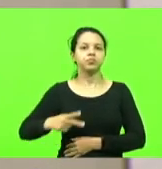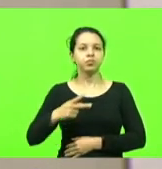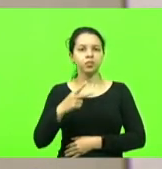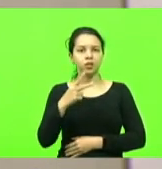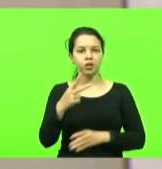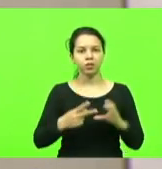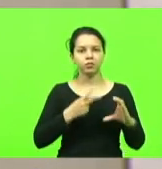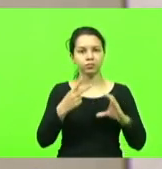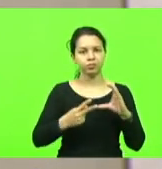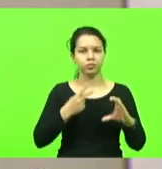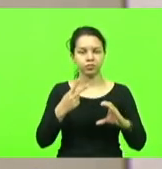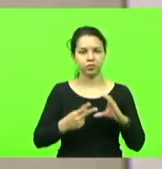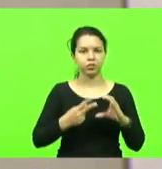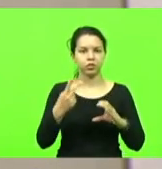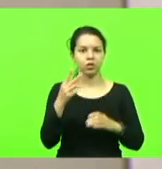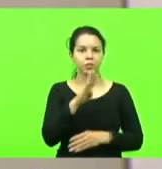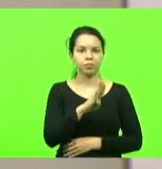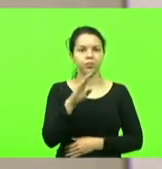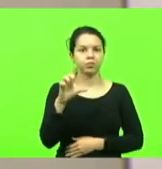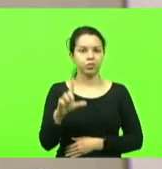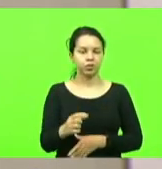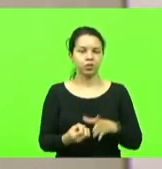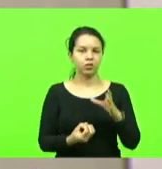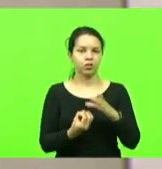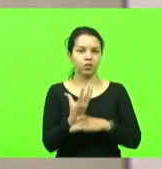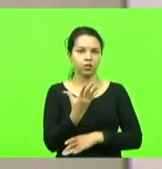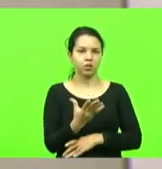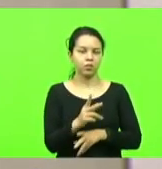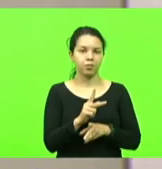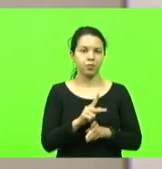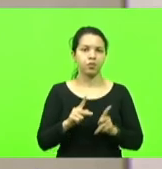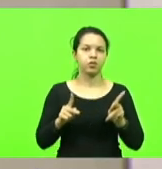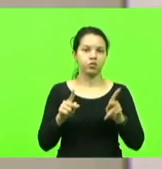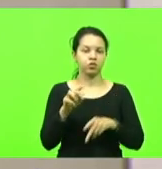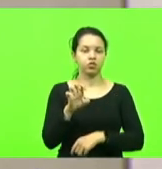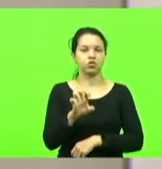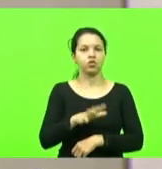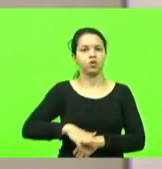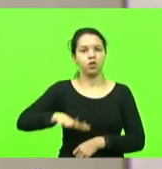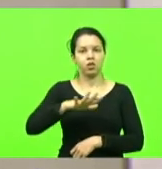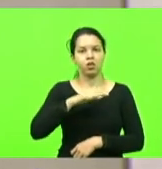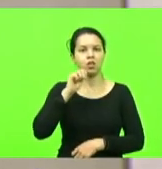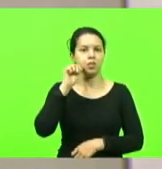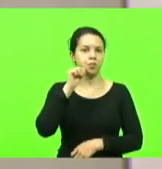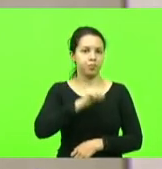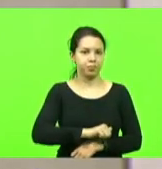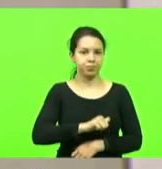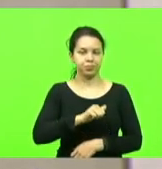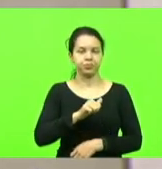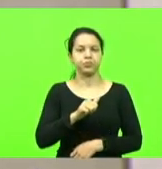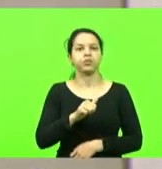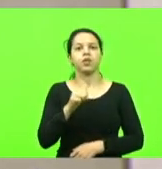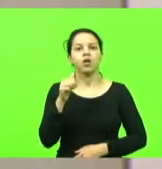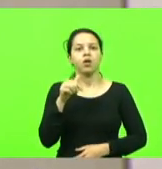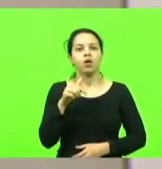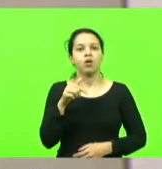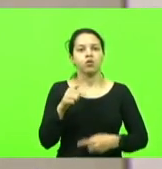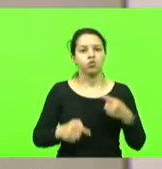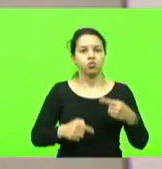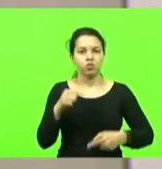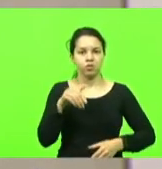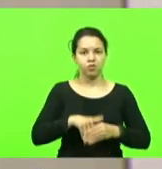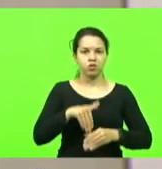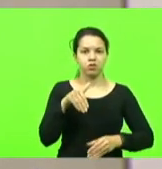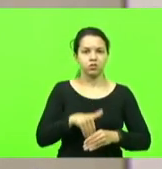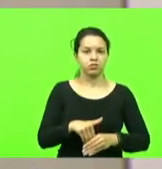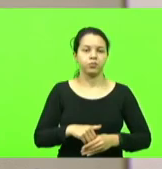pela instauração da Procuradoria Especial da Mulher. Em discussão. Não havendo quem queira discutir, em votação. Deputados que aprovam, permaneçam como